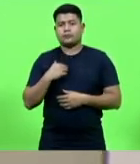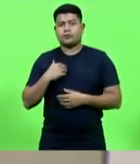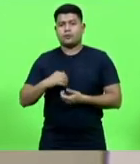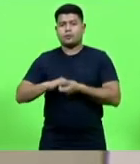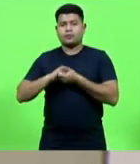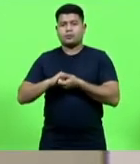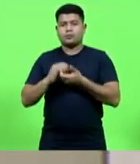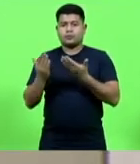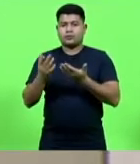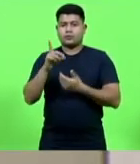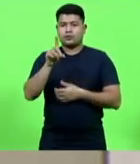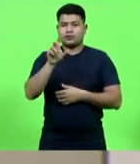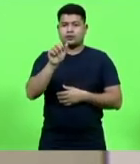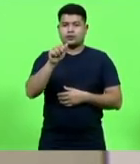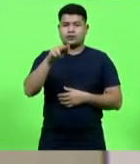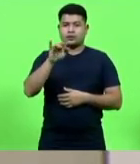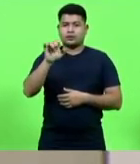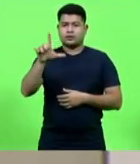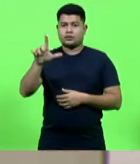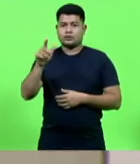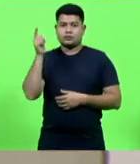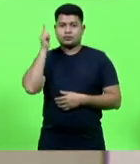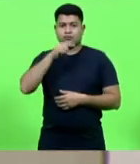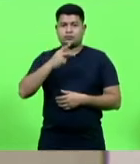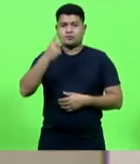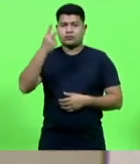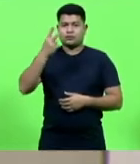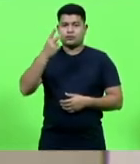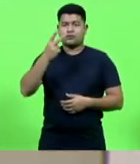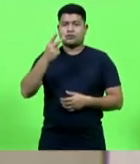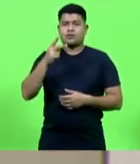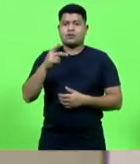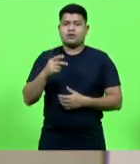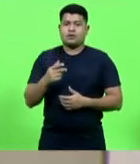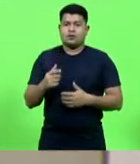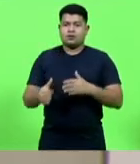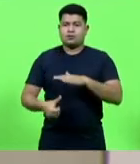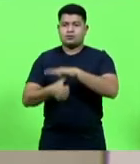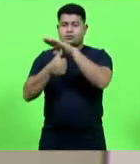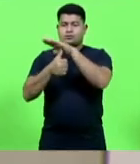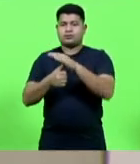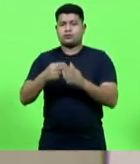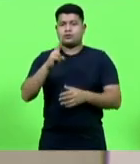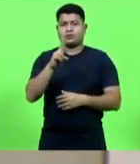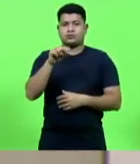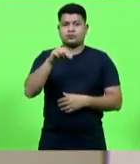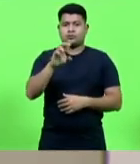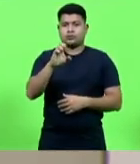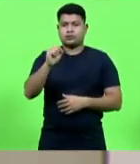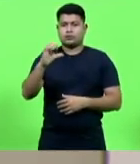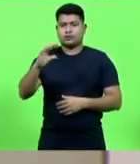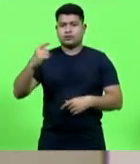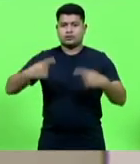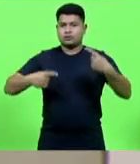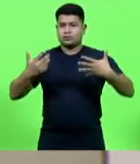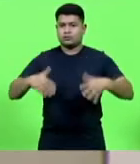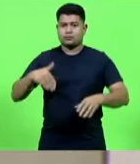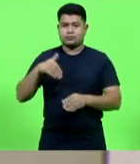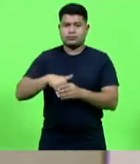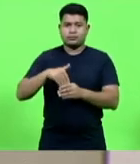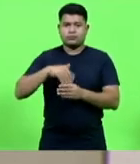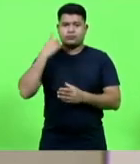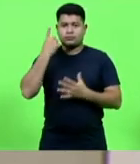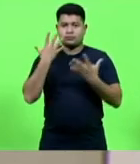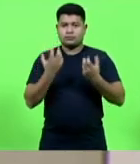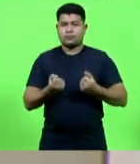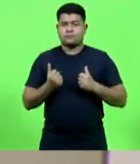por sua eleição como vice-reitor da Unesc, em discussão. Não havendo quem queira discutir, em votação, deputados que aprovam,